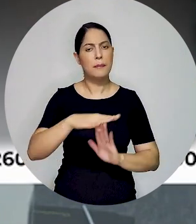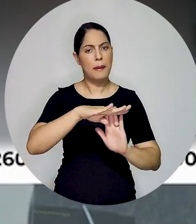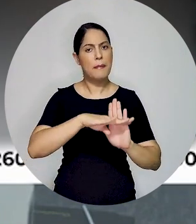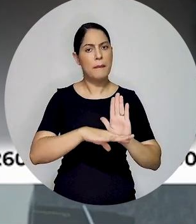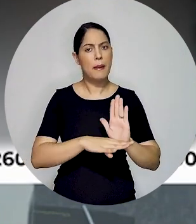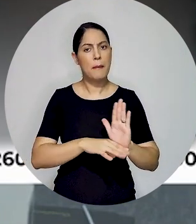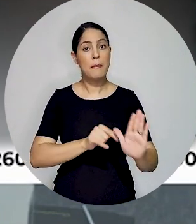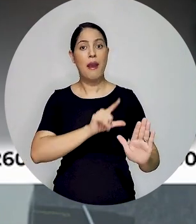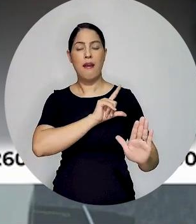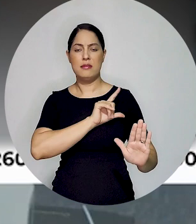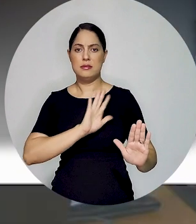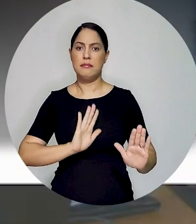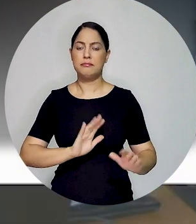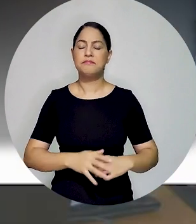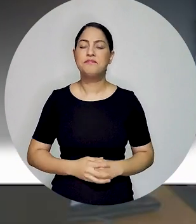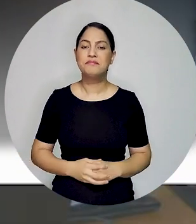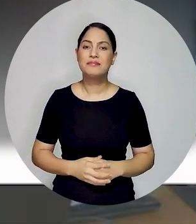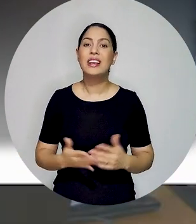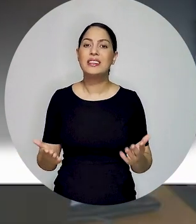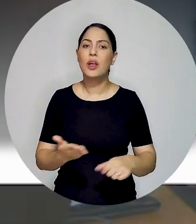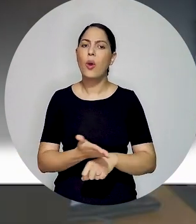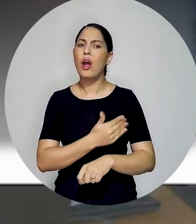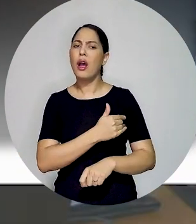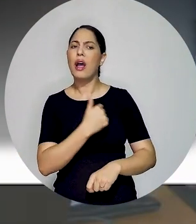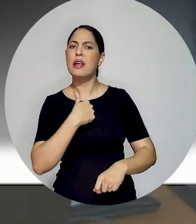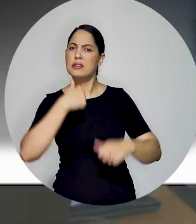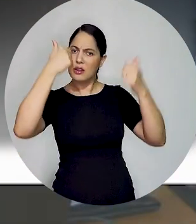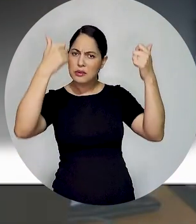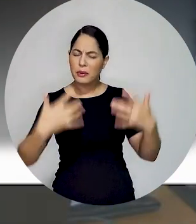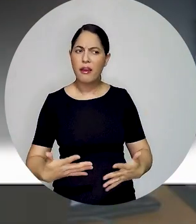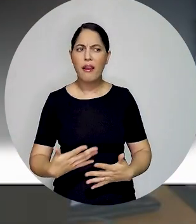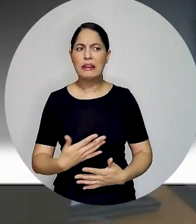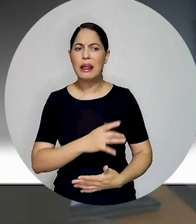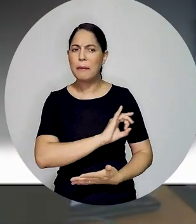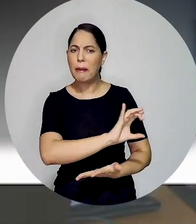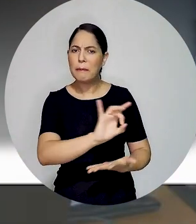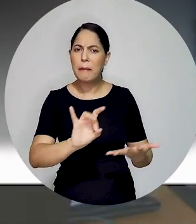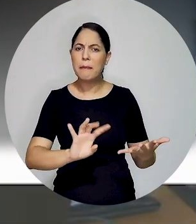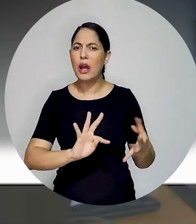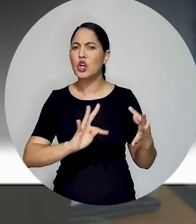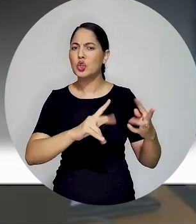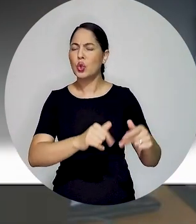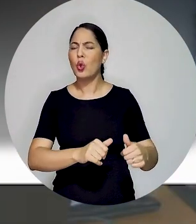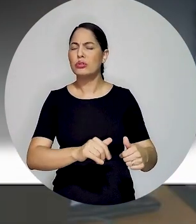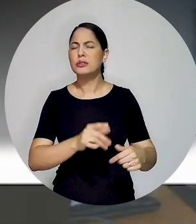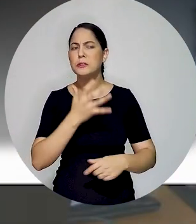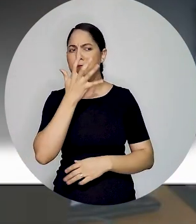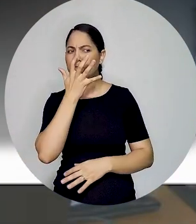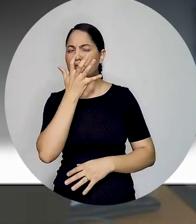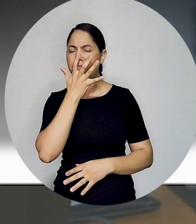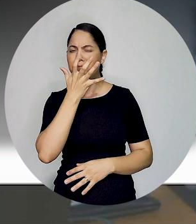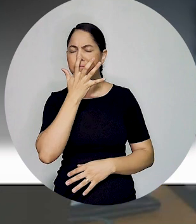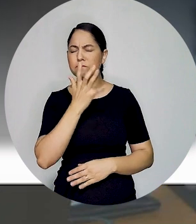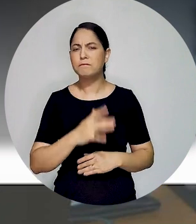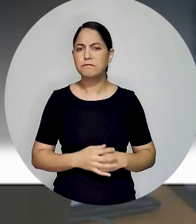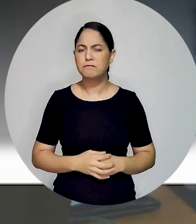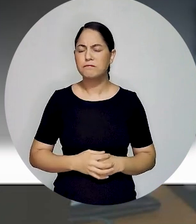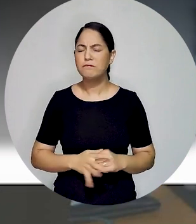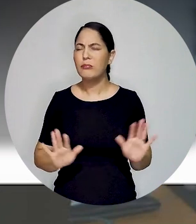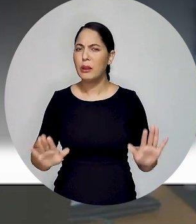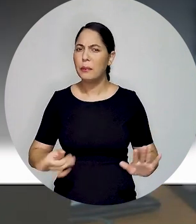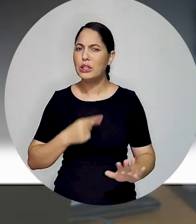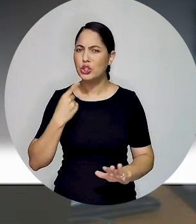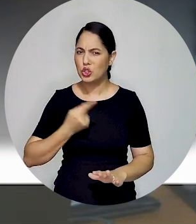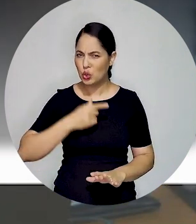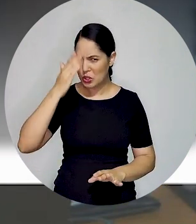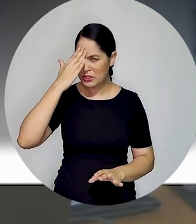sobre inovações tecnológicas. Antes de ouvir todos os conselheiros e conselheiras que me antecederam, de andar bem